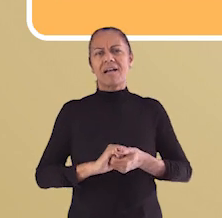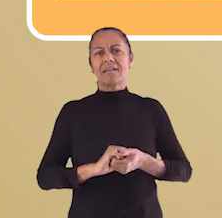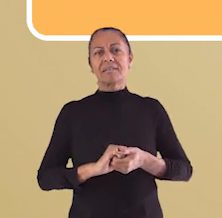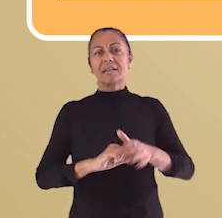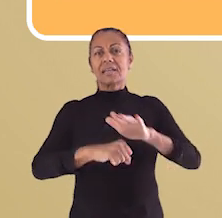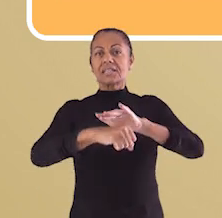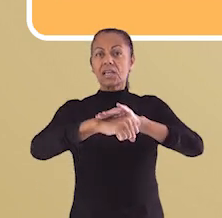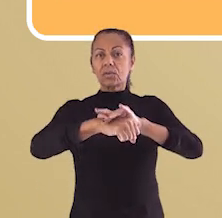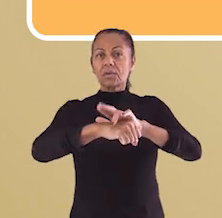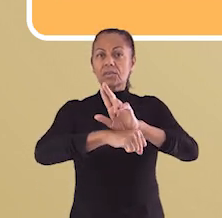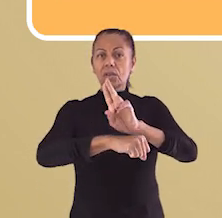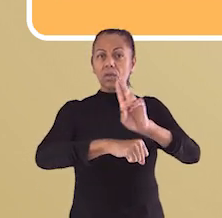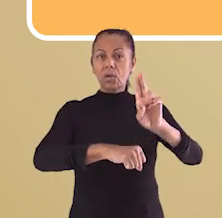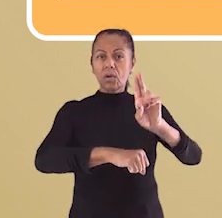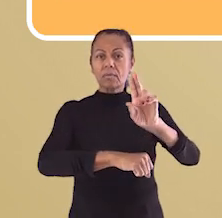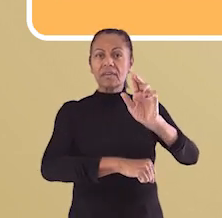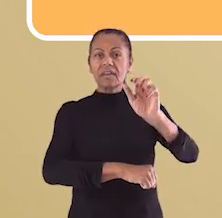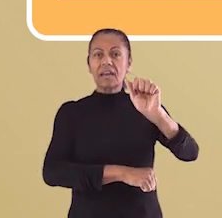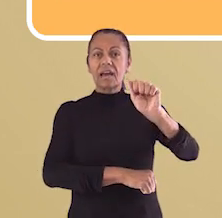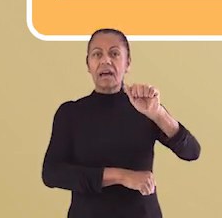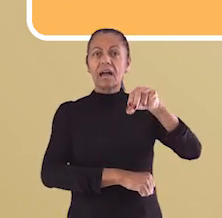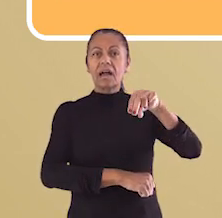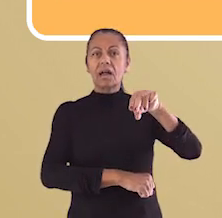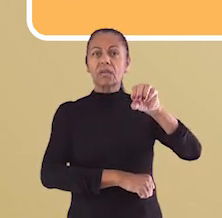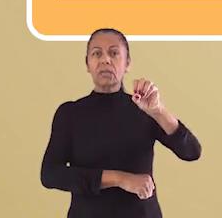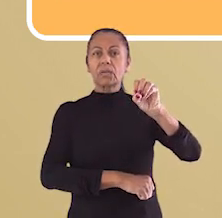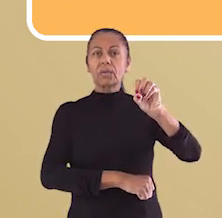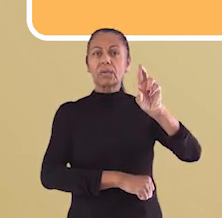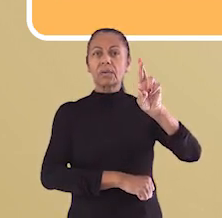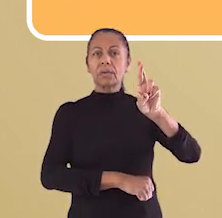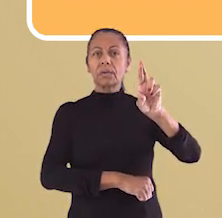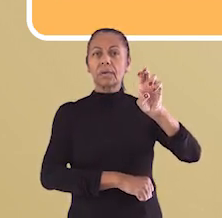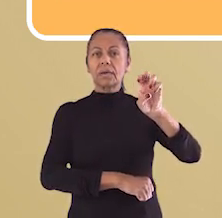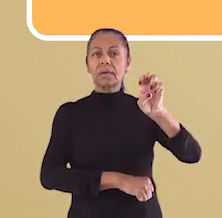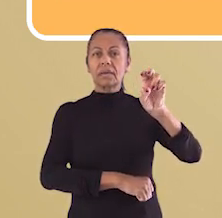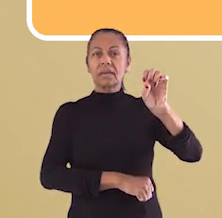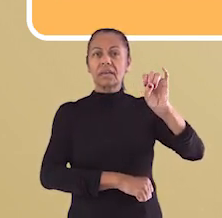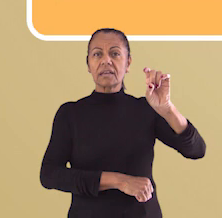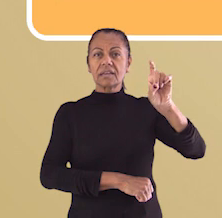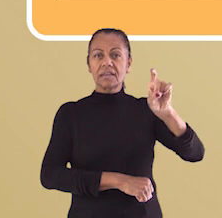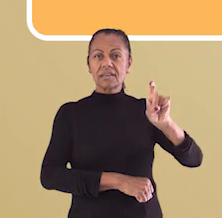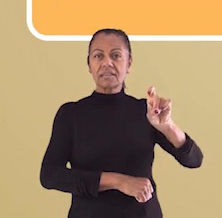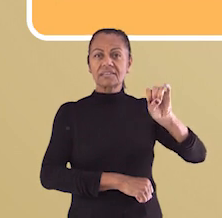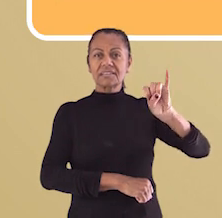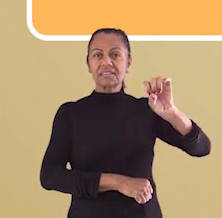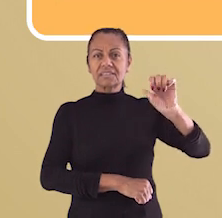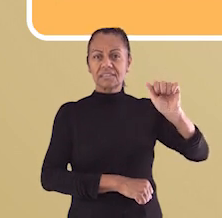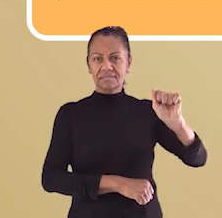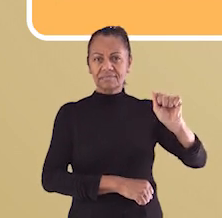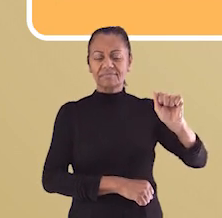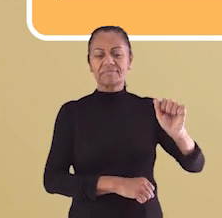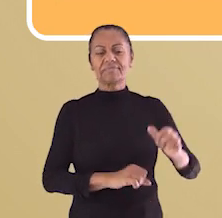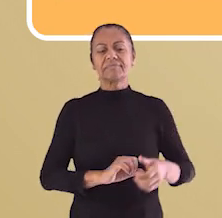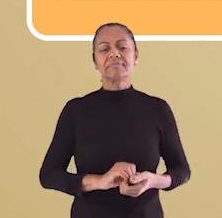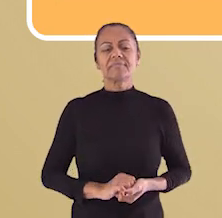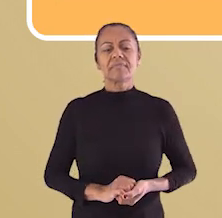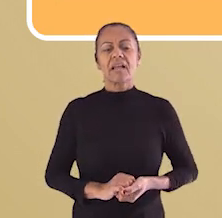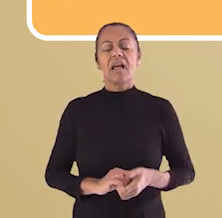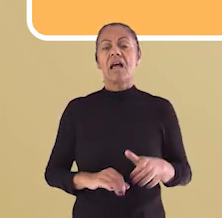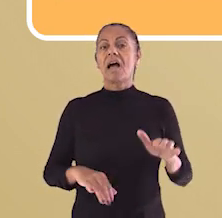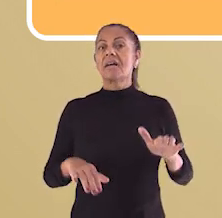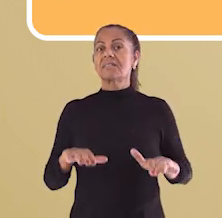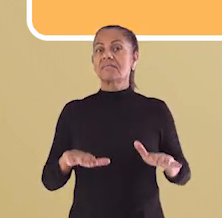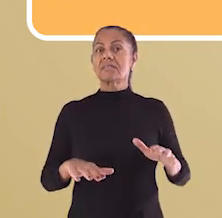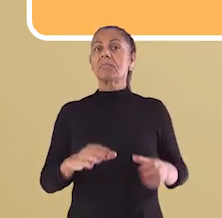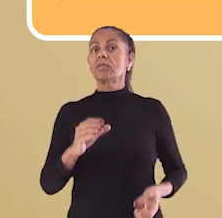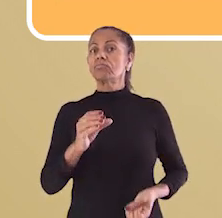anorexia. Assim como no caso dela, quem sofre dessa doença se vê com um maior peso do que realmente tem. A pessoa acha que está, acima do